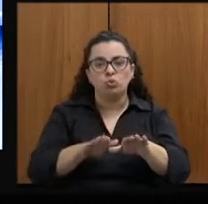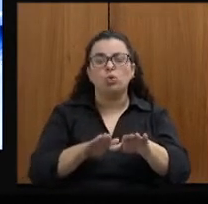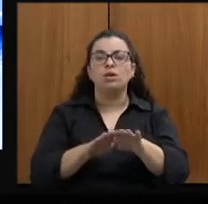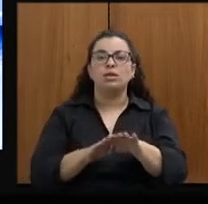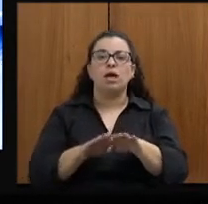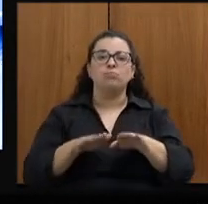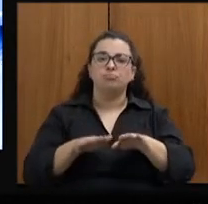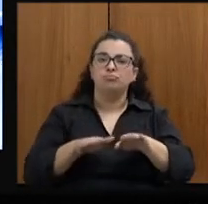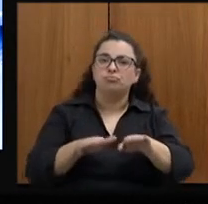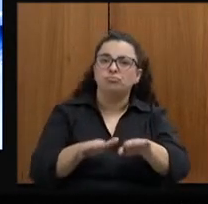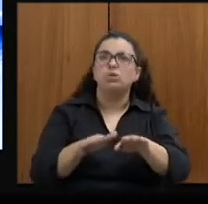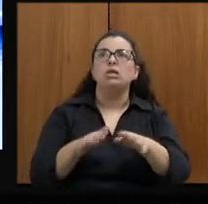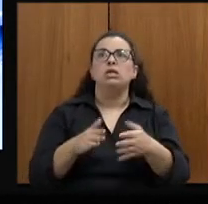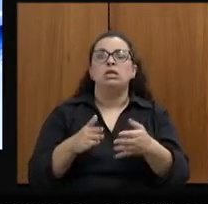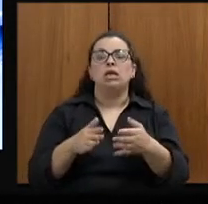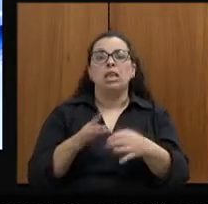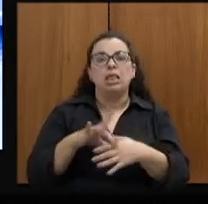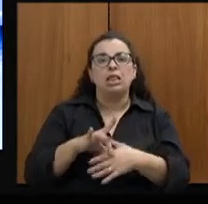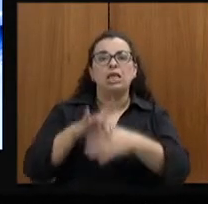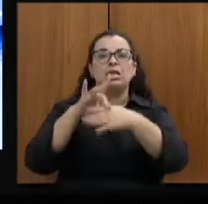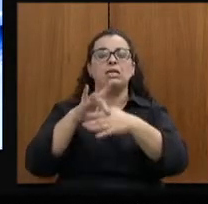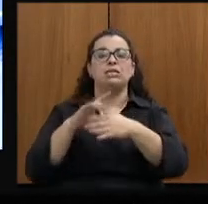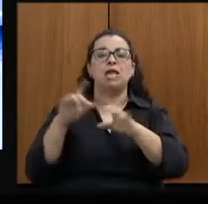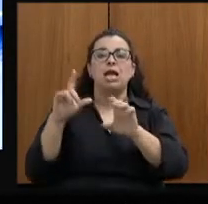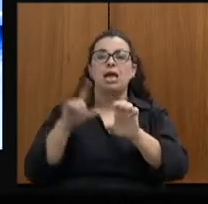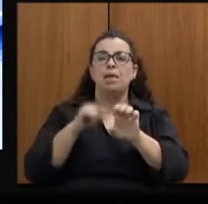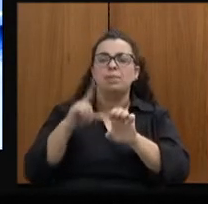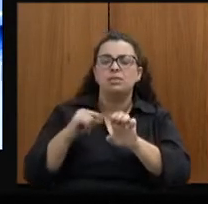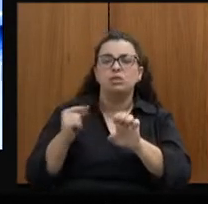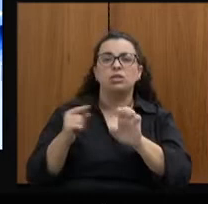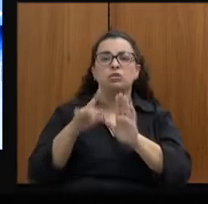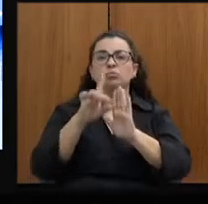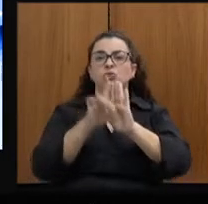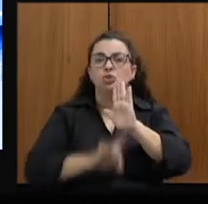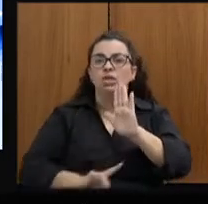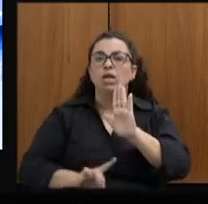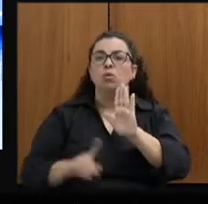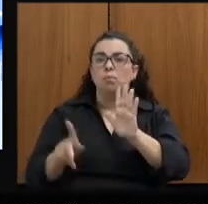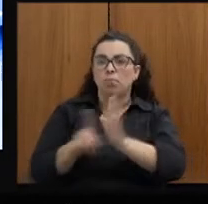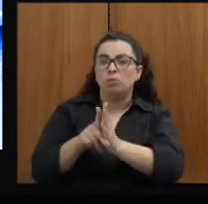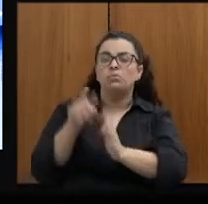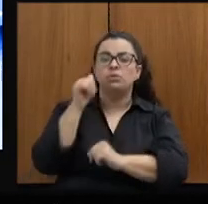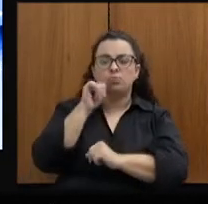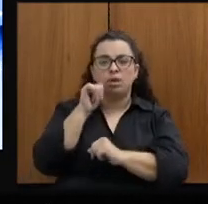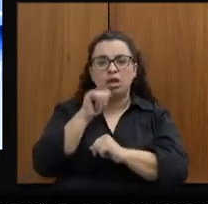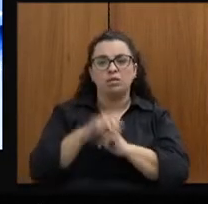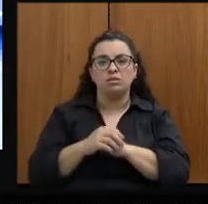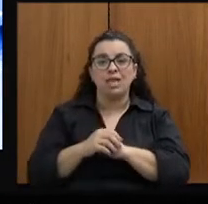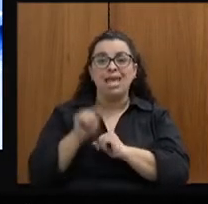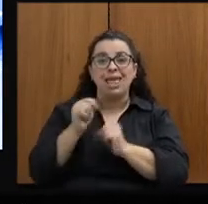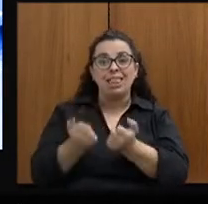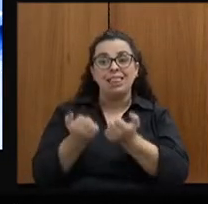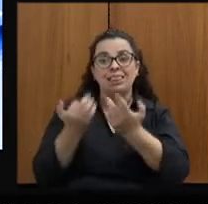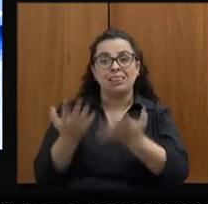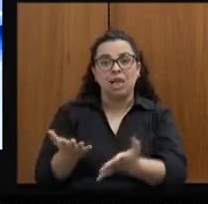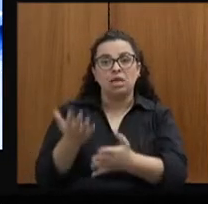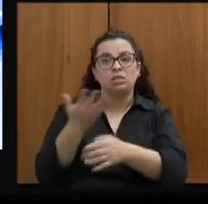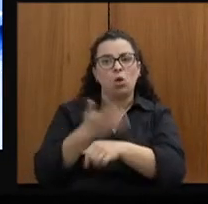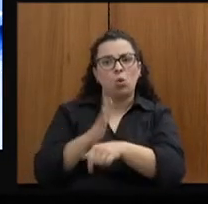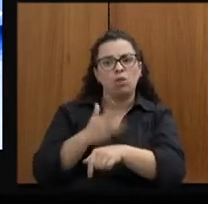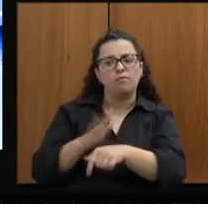empreendedorismo, direito das mulheres. E o que é o nosso objetivo? Que essas mulheres qualificadas formam células